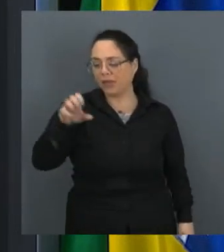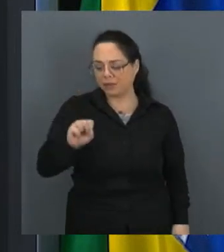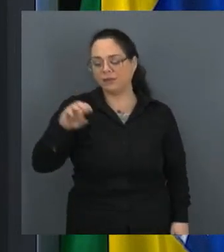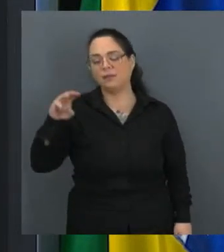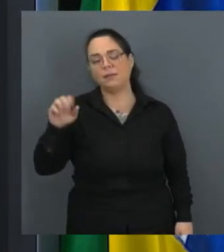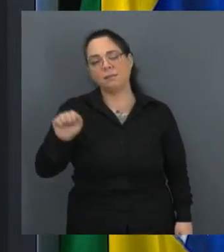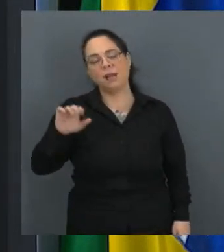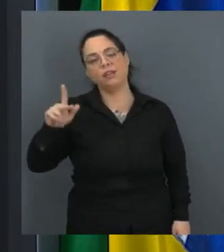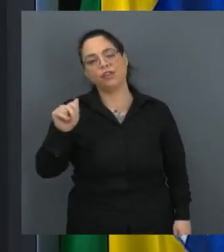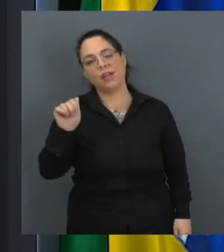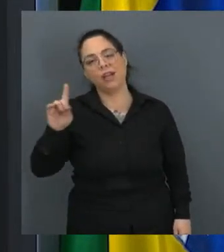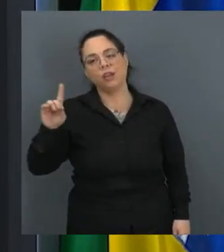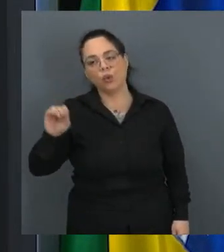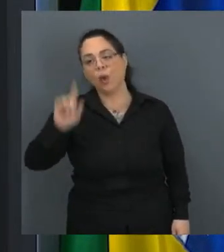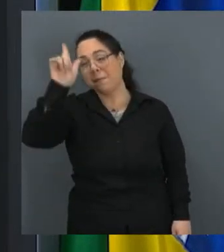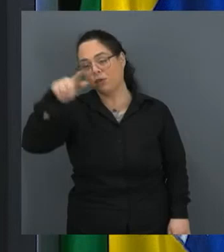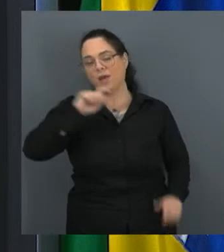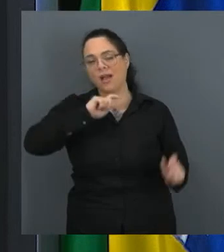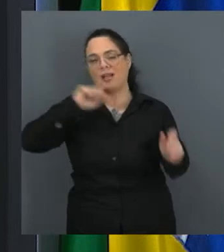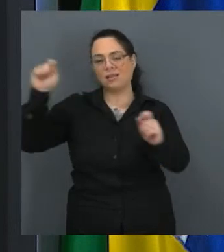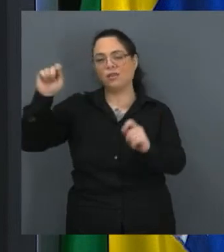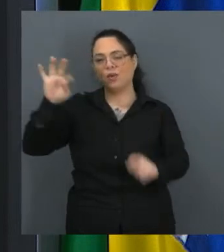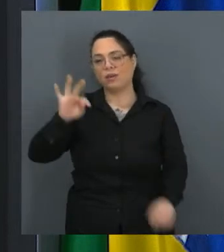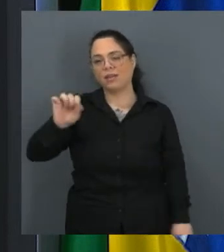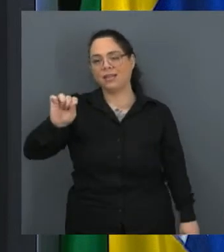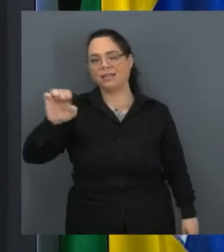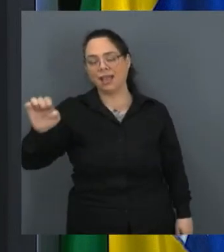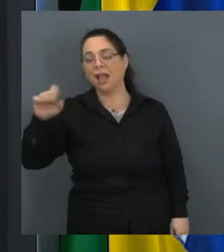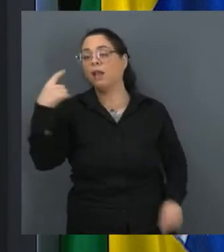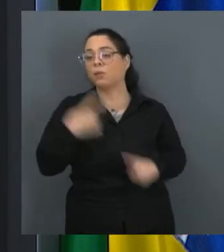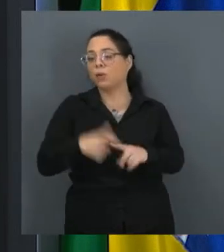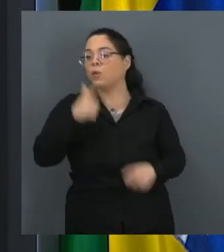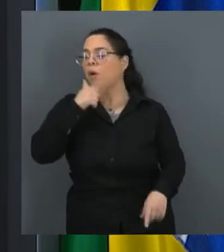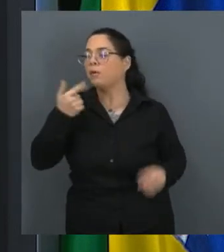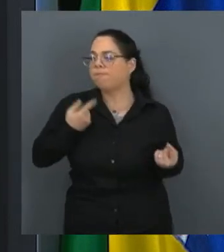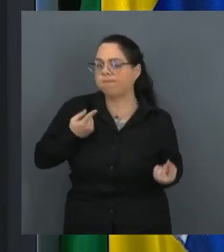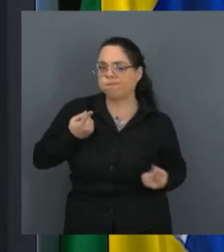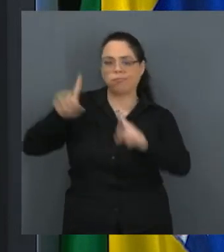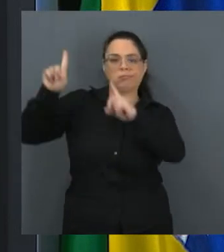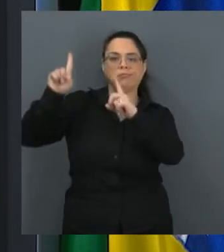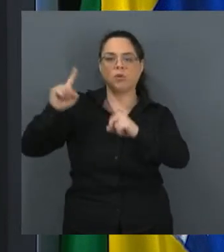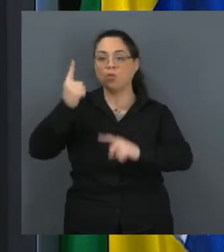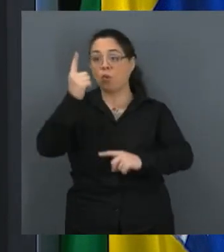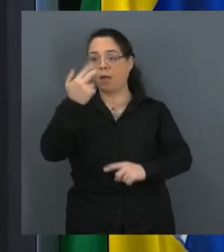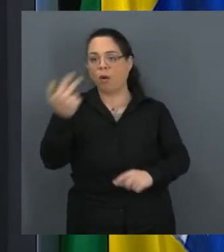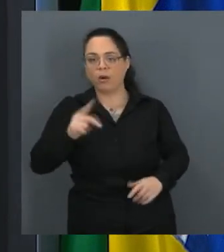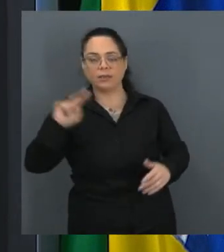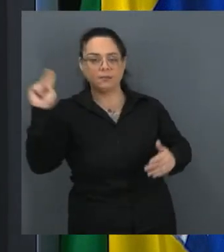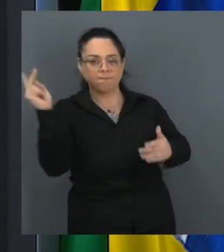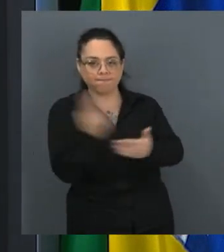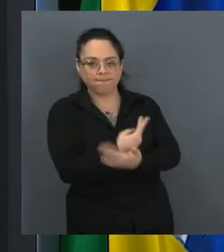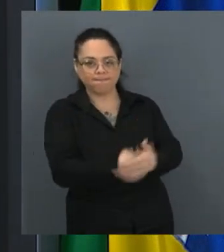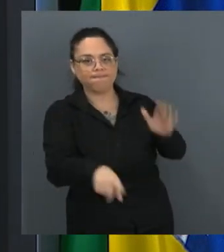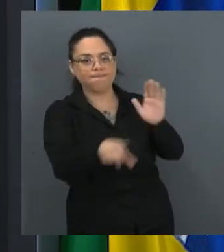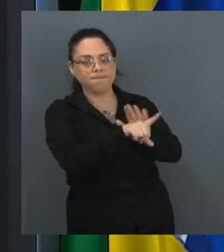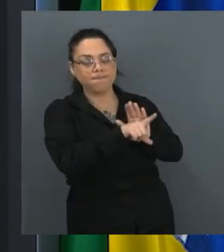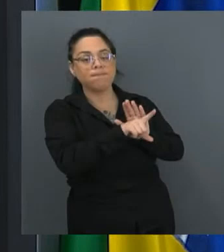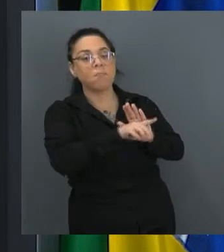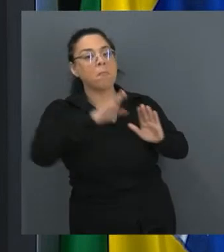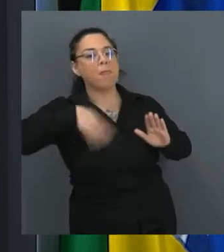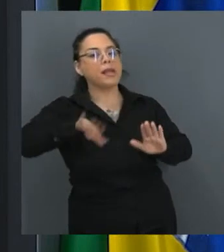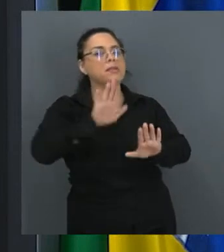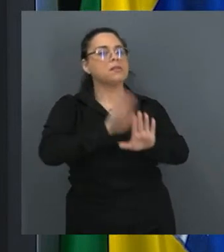do TSE, por ter tido a coragem de denunciar uma ilegalidade, foi